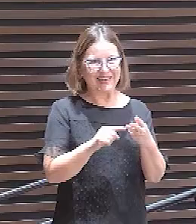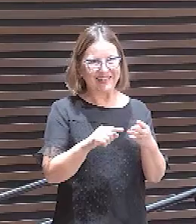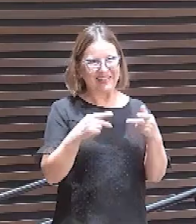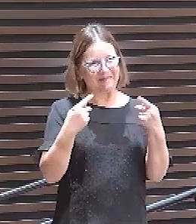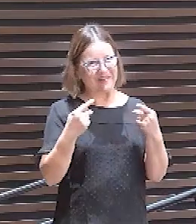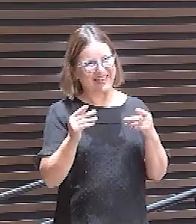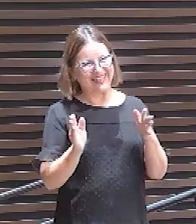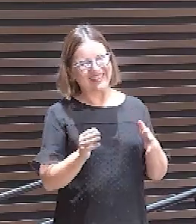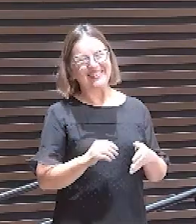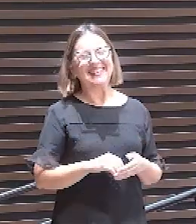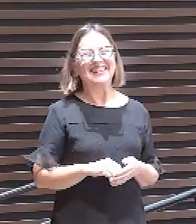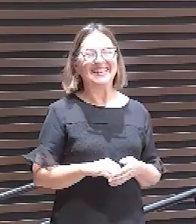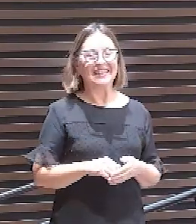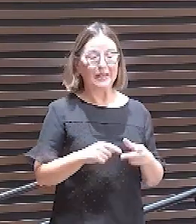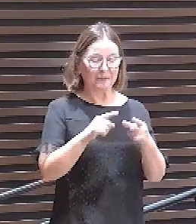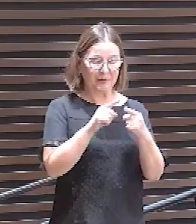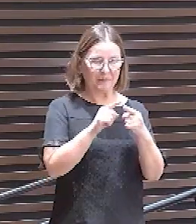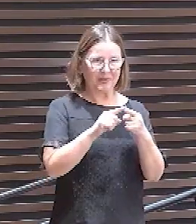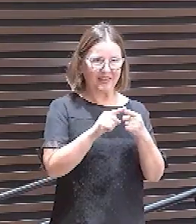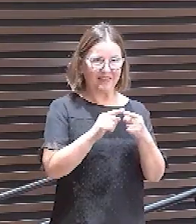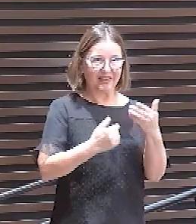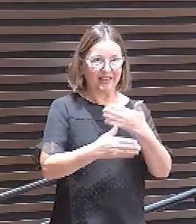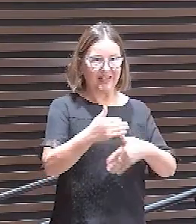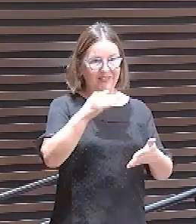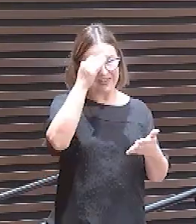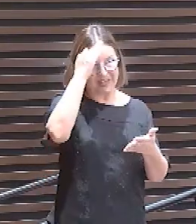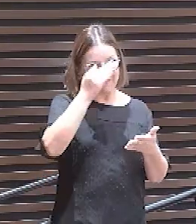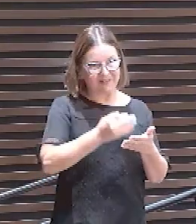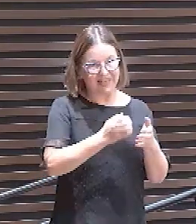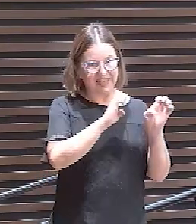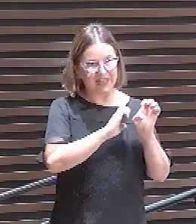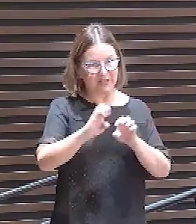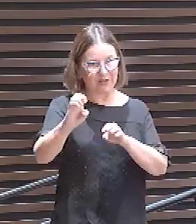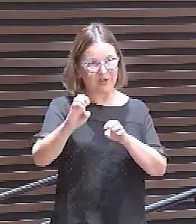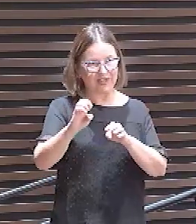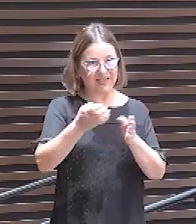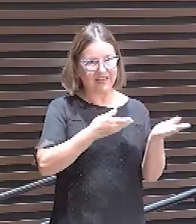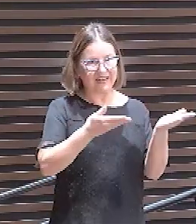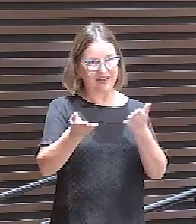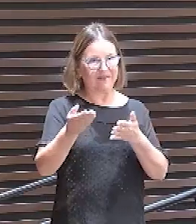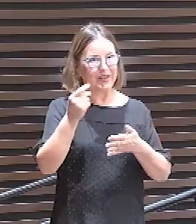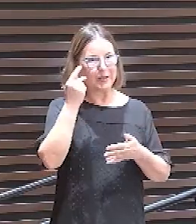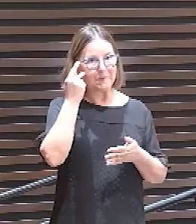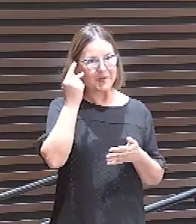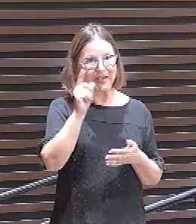Primeiro, pela fé Enoque foi trasladado para não ver a morte.